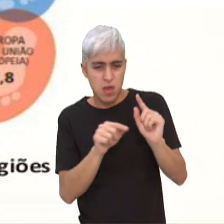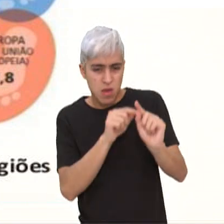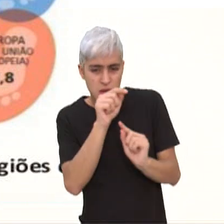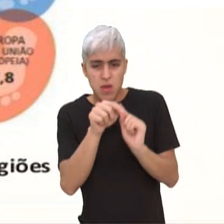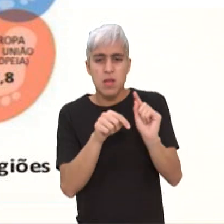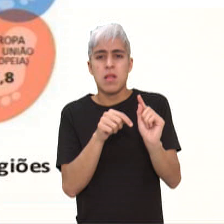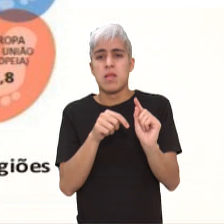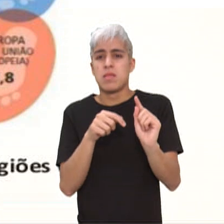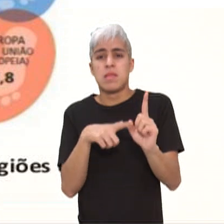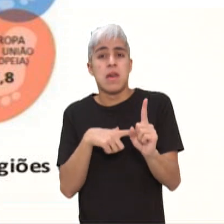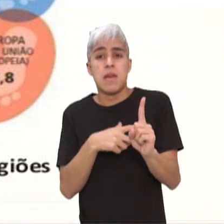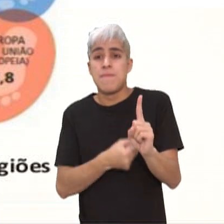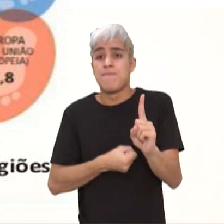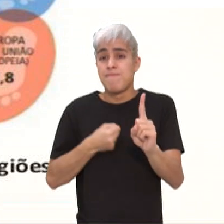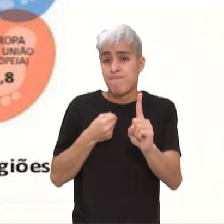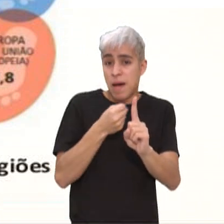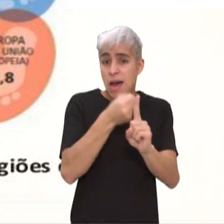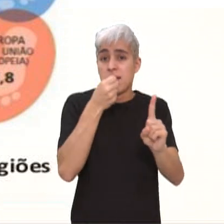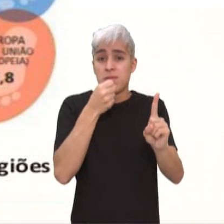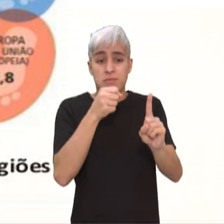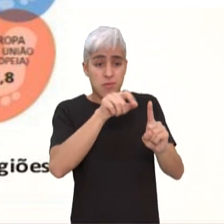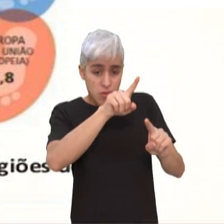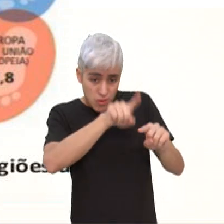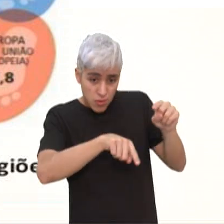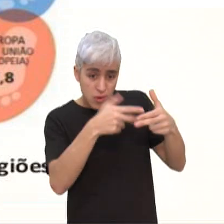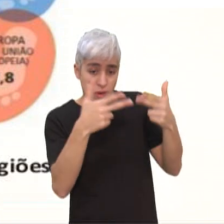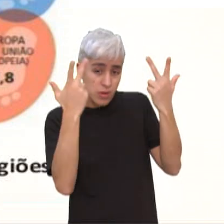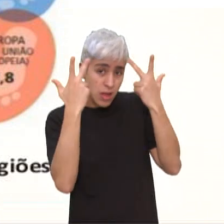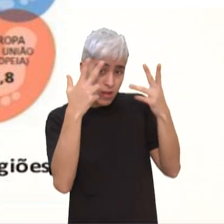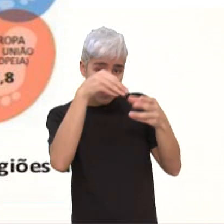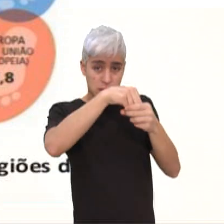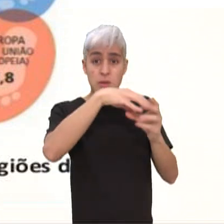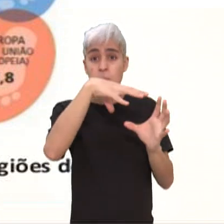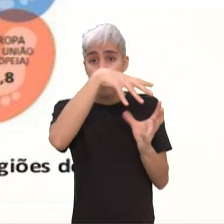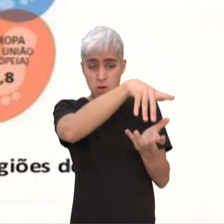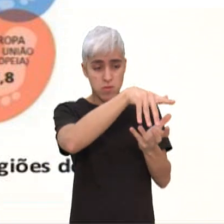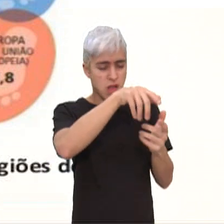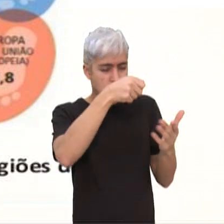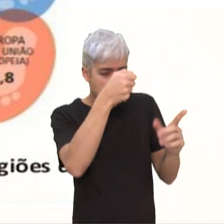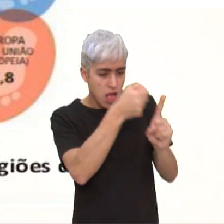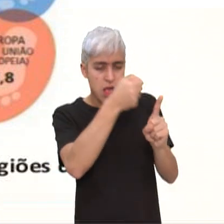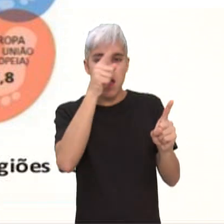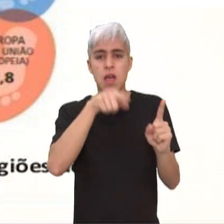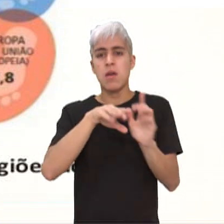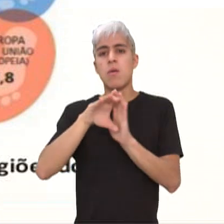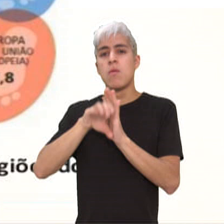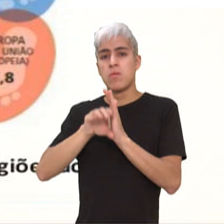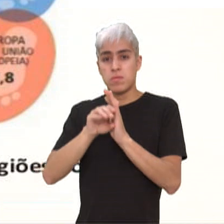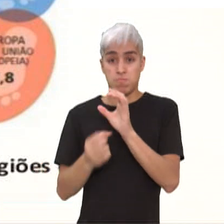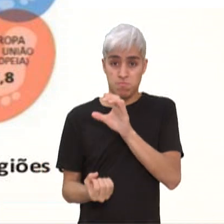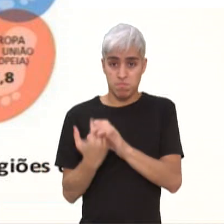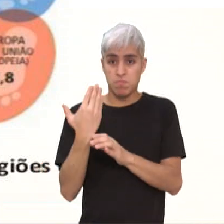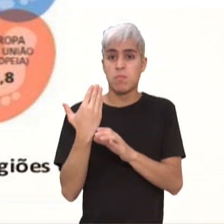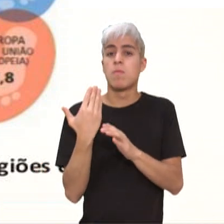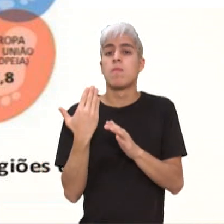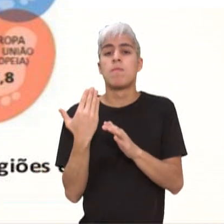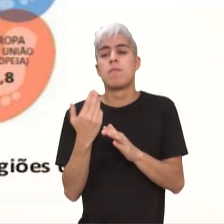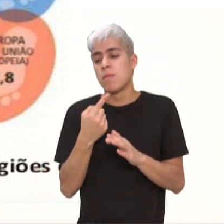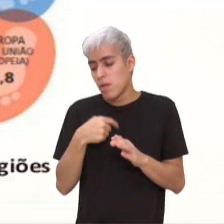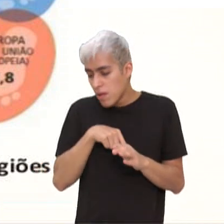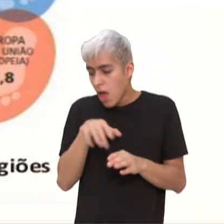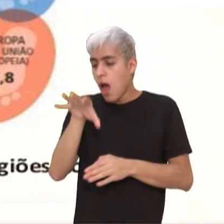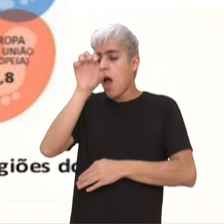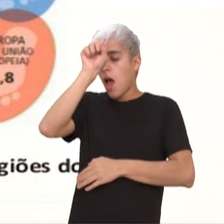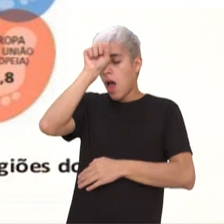se produz dentro dos recursos naturais no nosso planeta em si, esse é um conceito criado para que nós